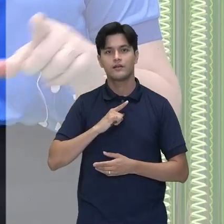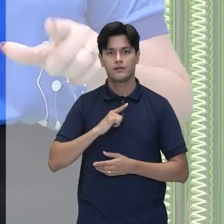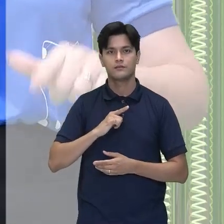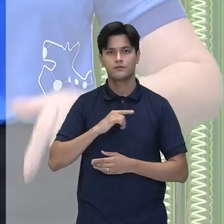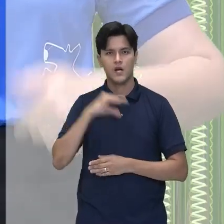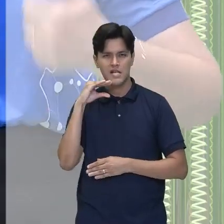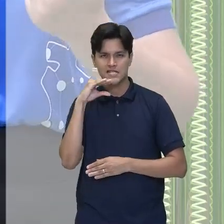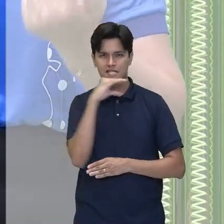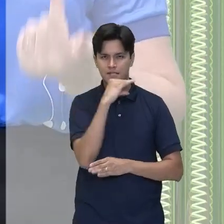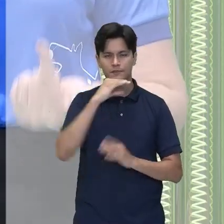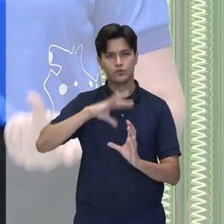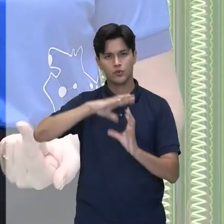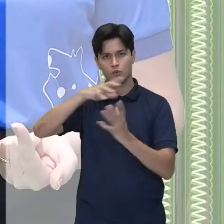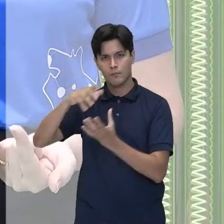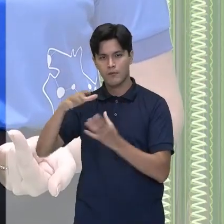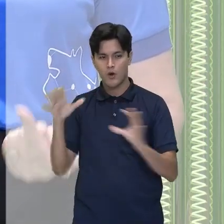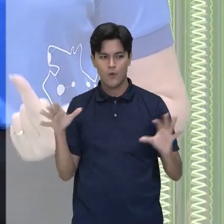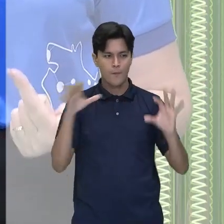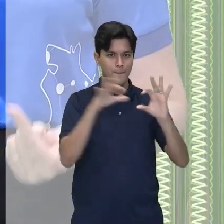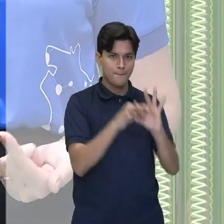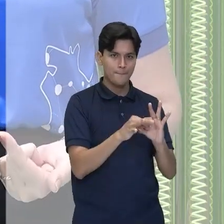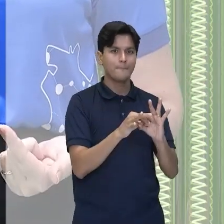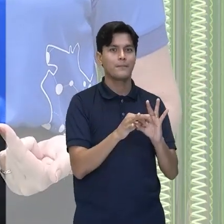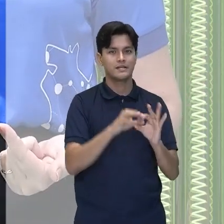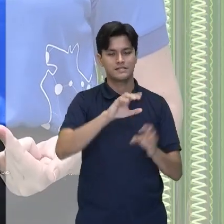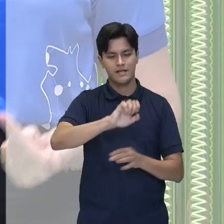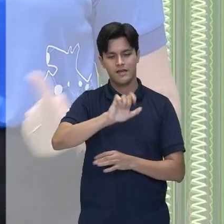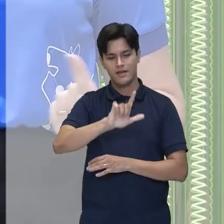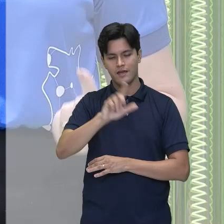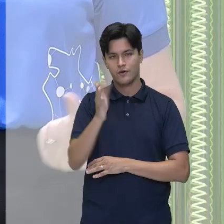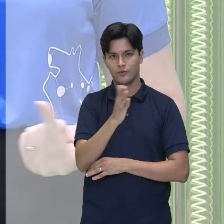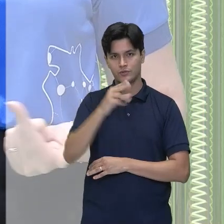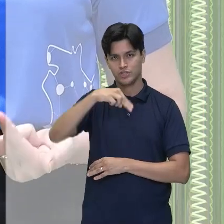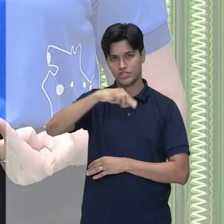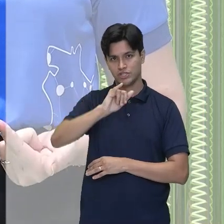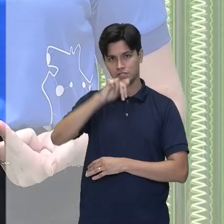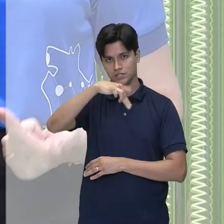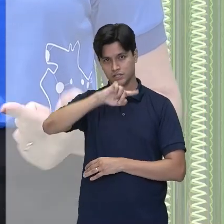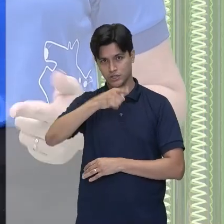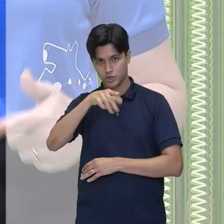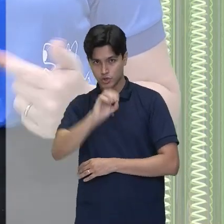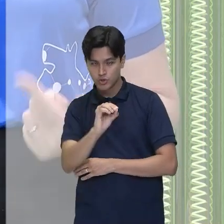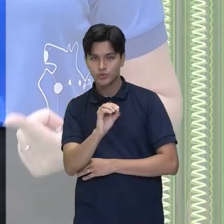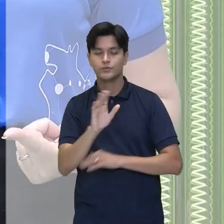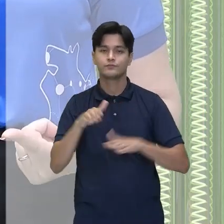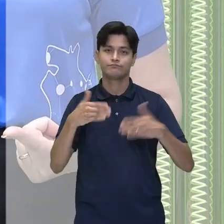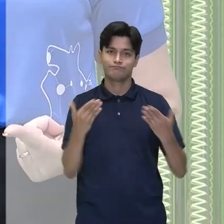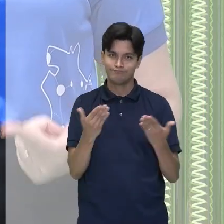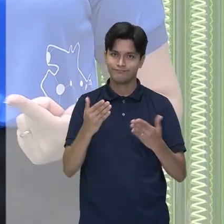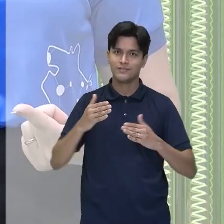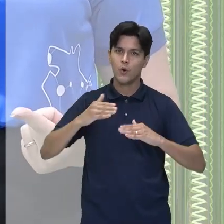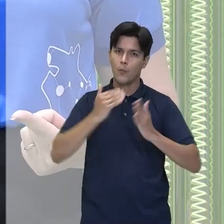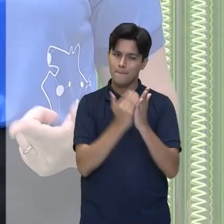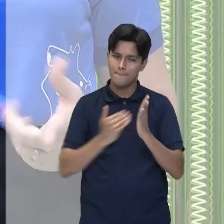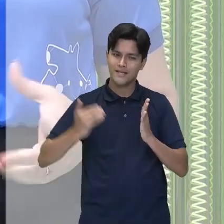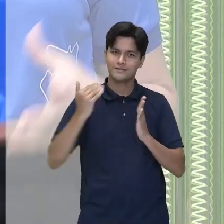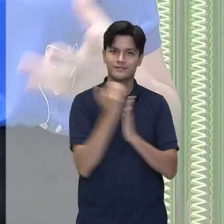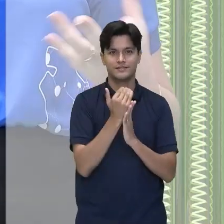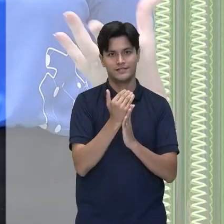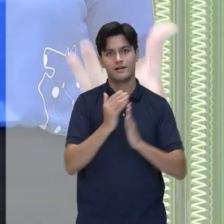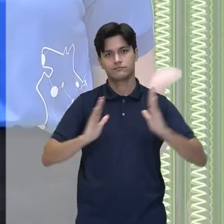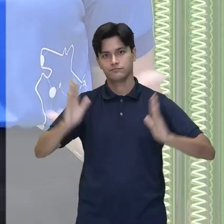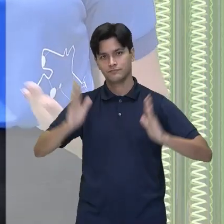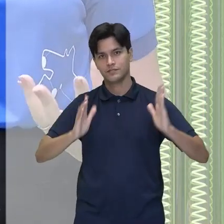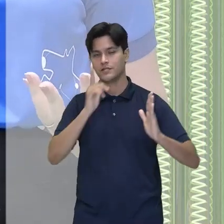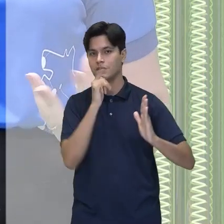fenômenos, a gente intensifica então esse período de seca, né, de estiagem. Por isso que é tão importante a gente falar disso, para